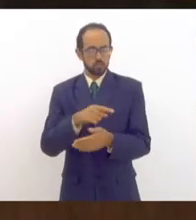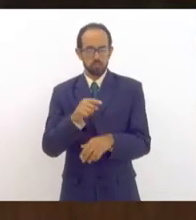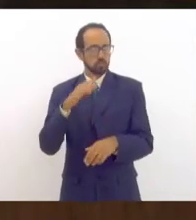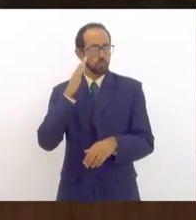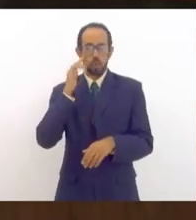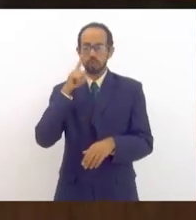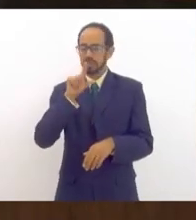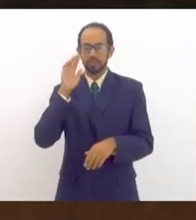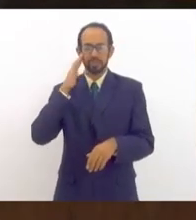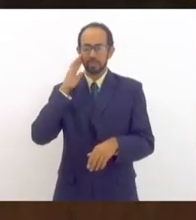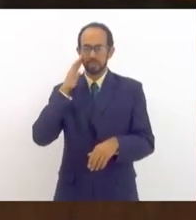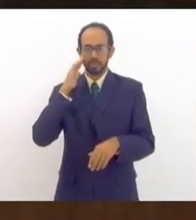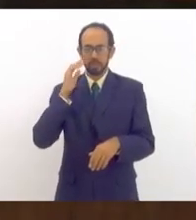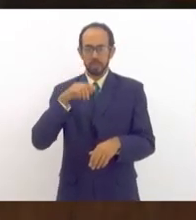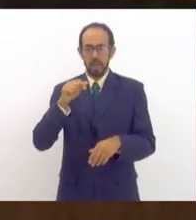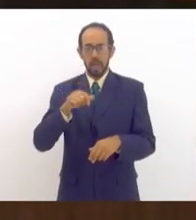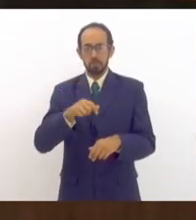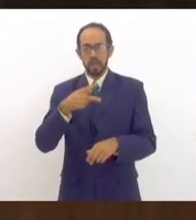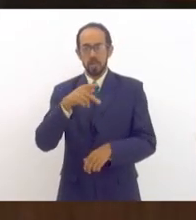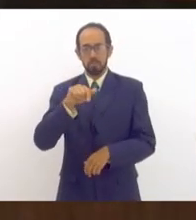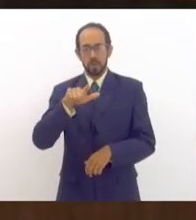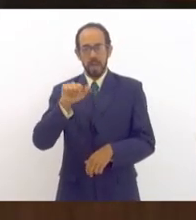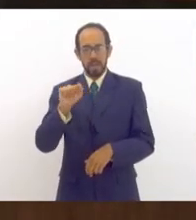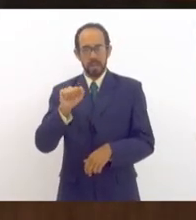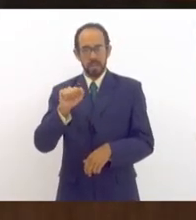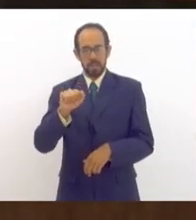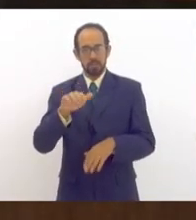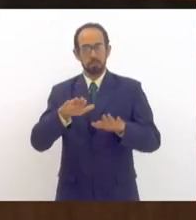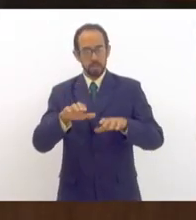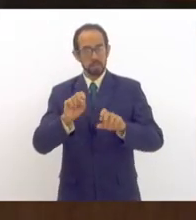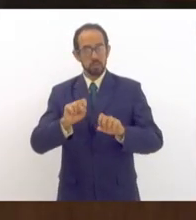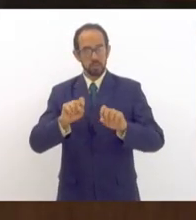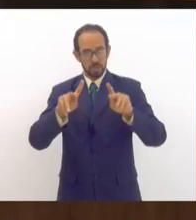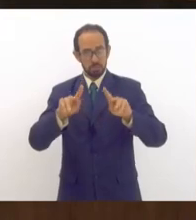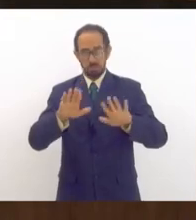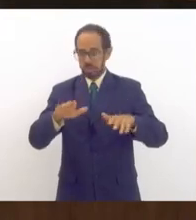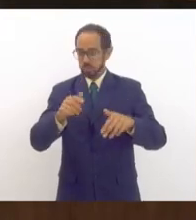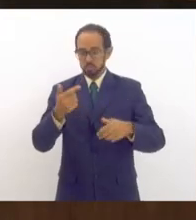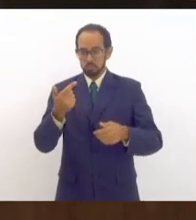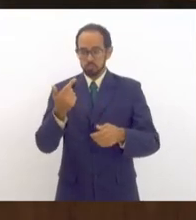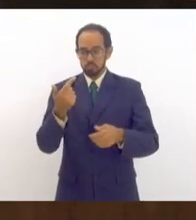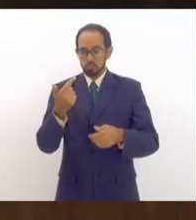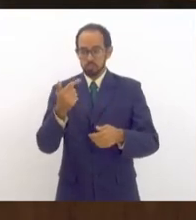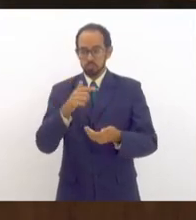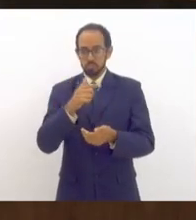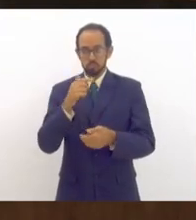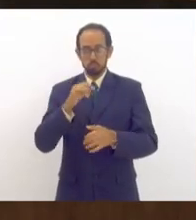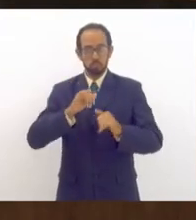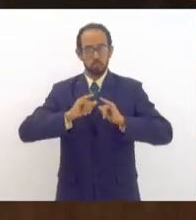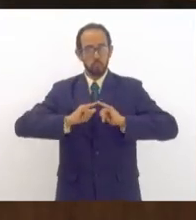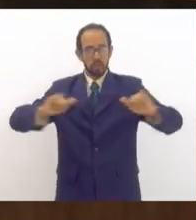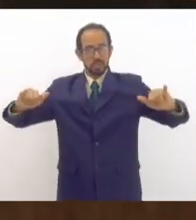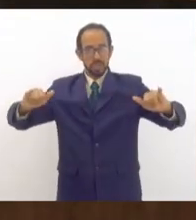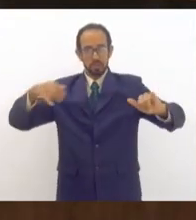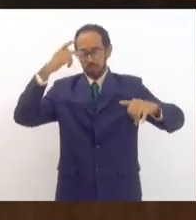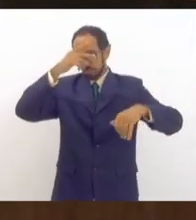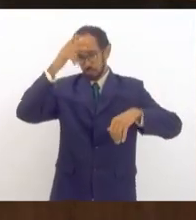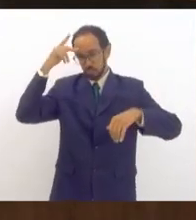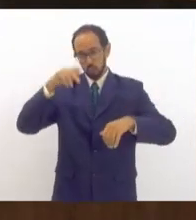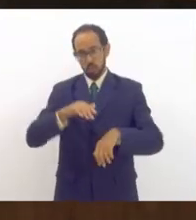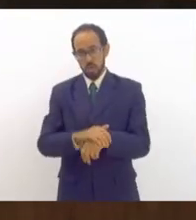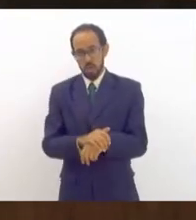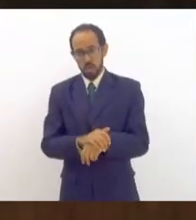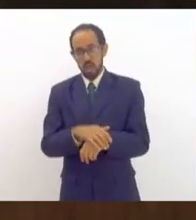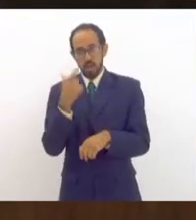pela questão das placas do carro é uma incógnita porque não foi falado com quem vive isso diariamente Eles apenas